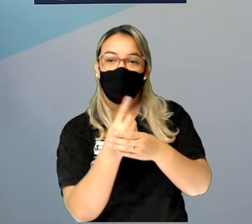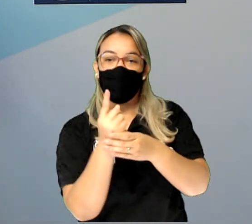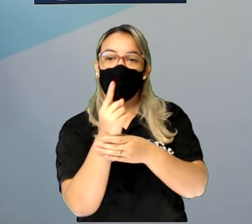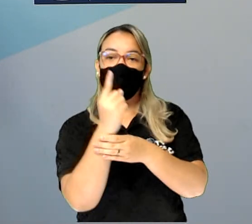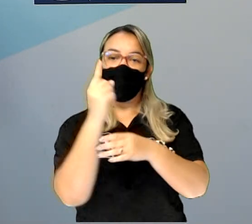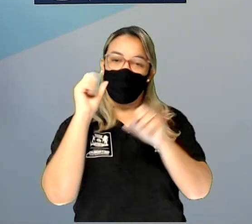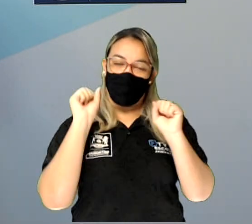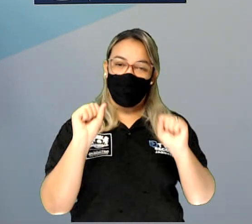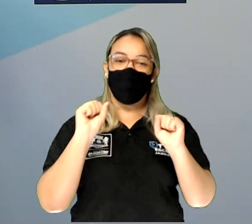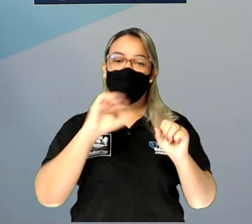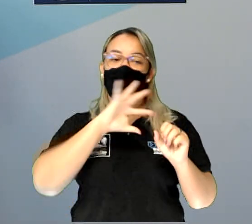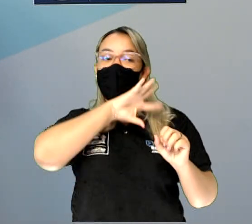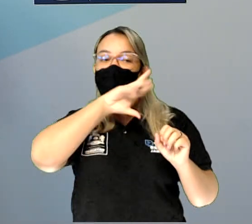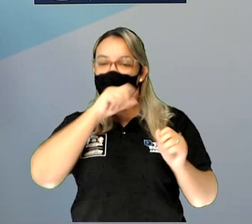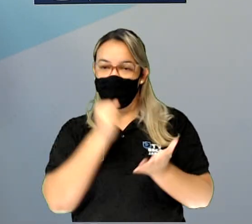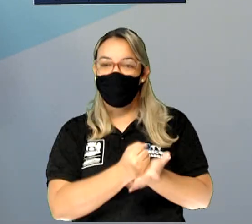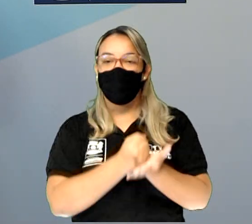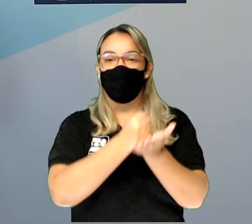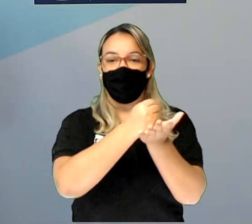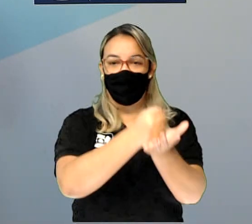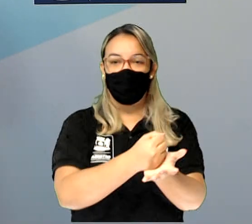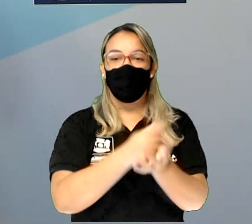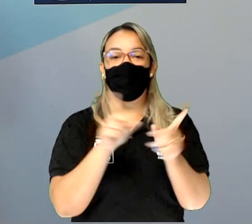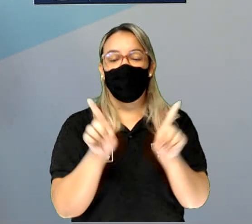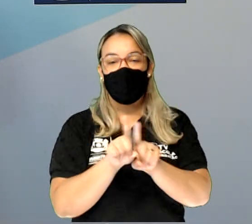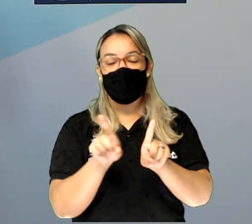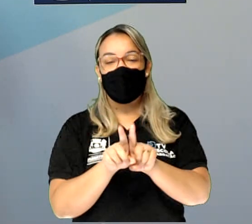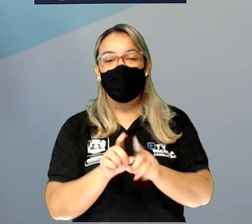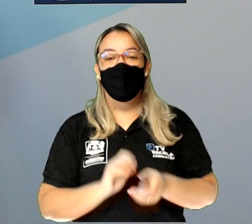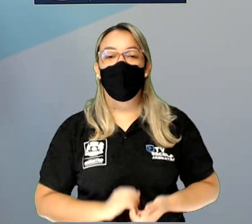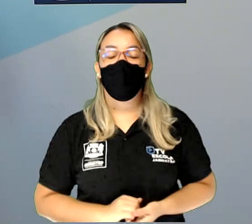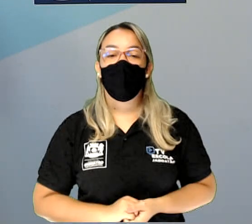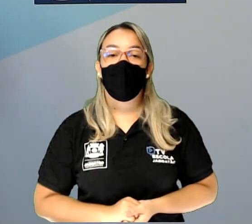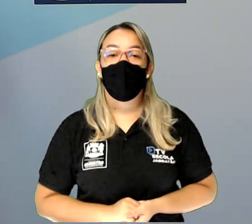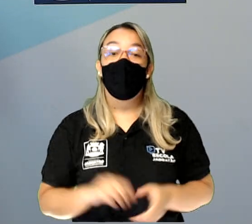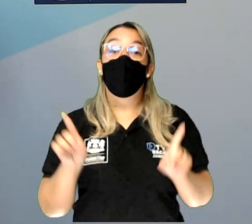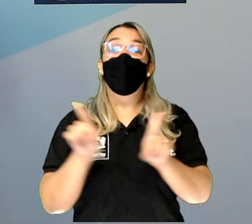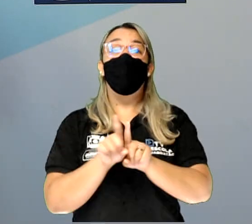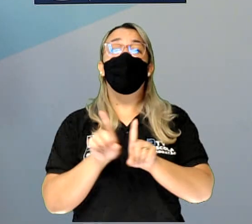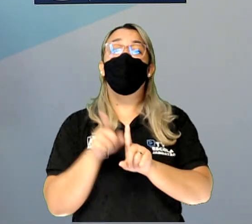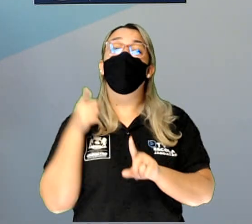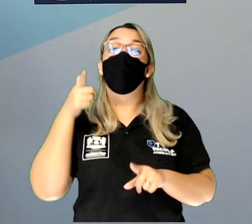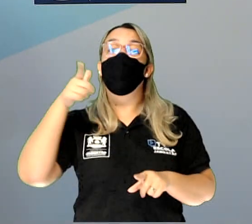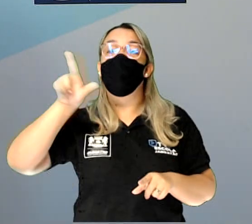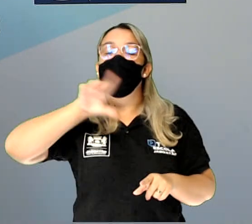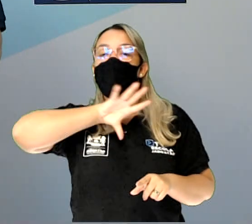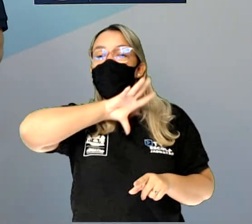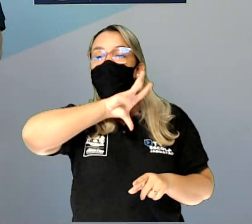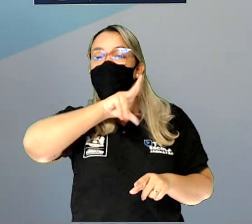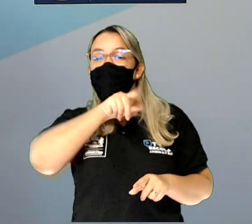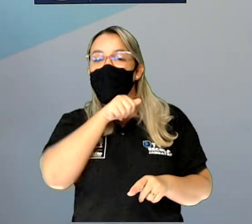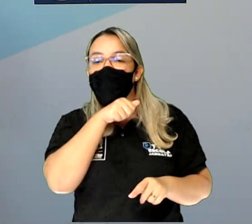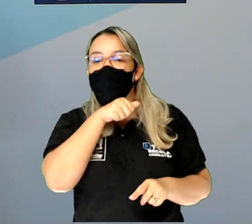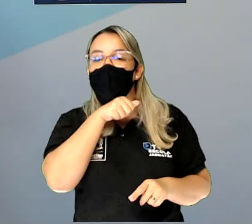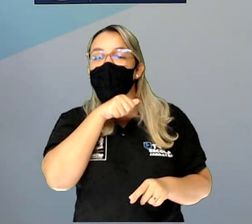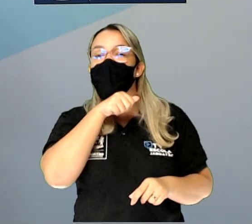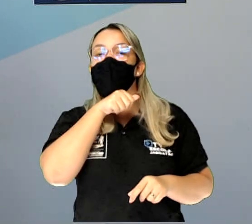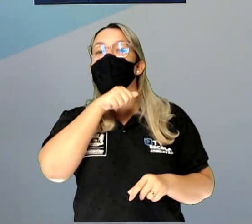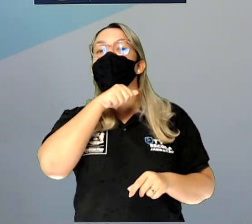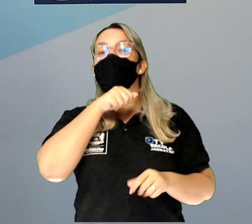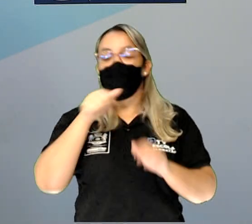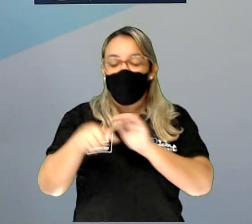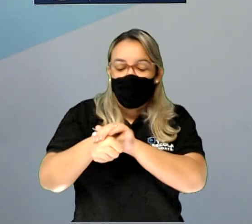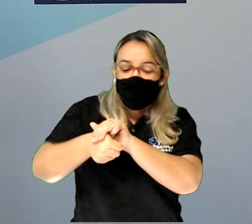Então, os animais eles têm um papel fundamental nisso. E os animais terrestres também. O exemplo aqui da